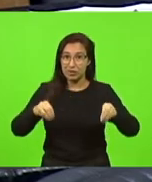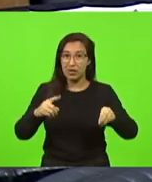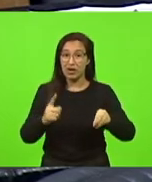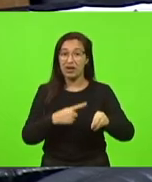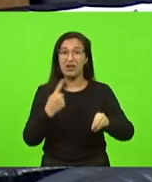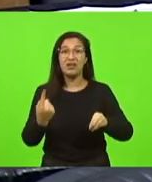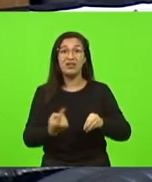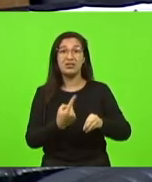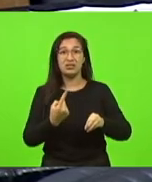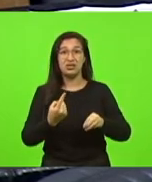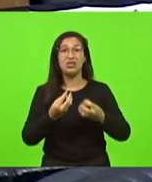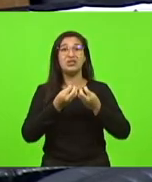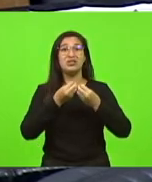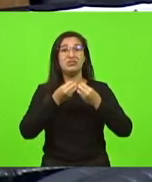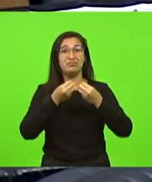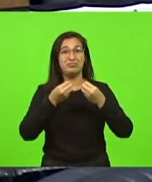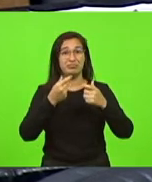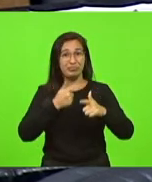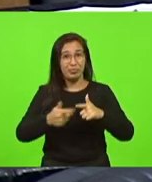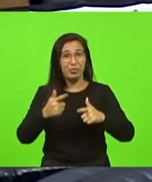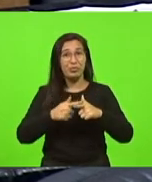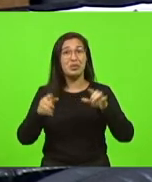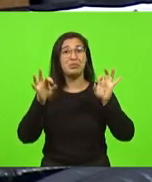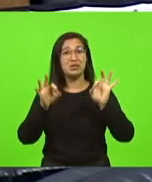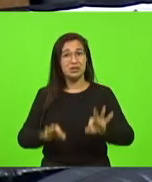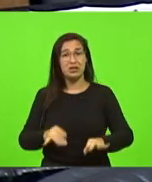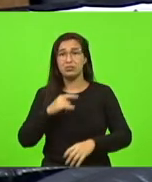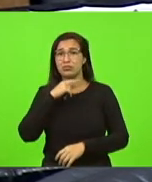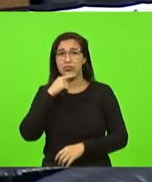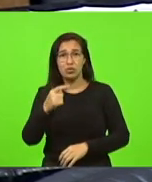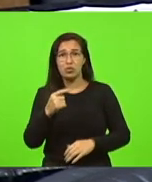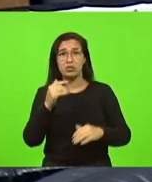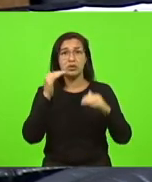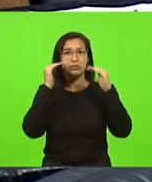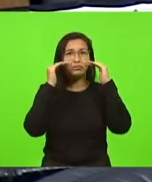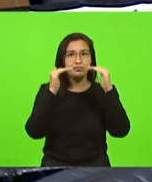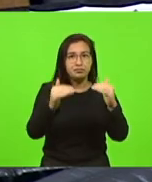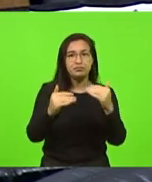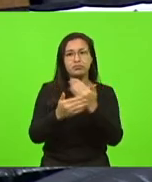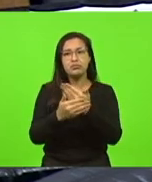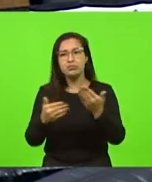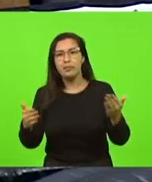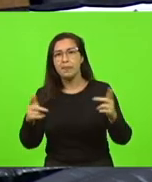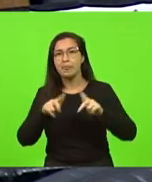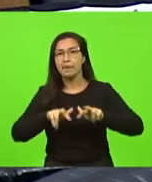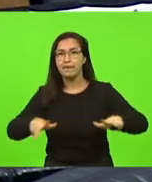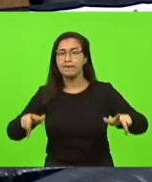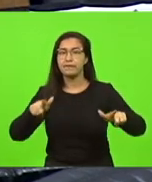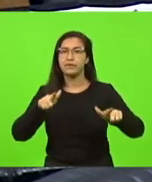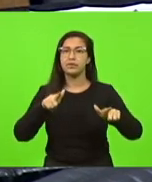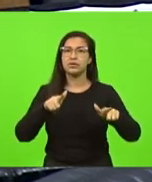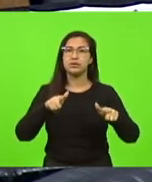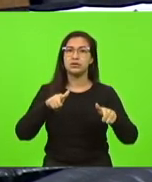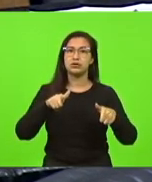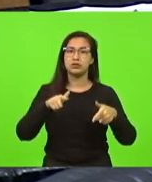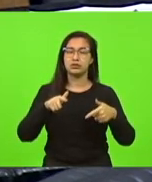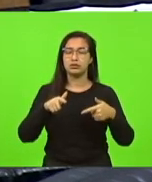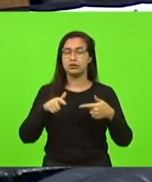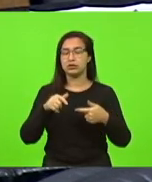ser prejudicado, não vai conseguir honrar os seus compromissos, que aqui, se nós fizer a lei desta